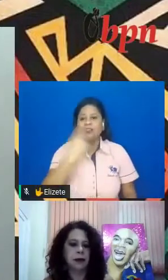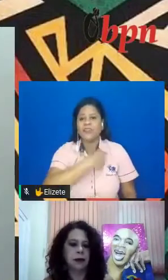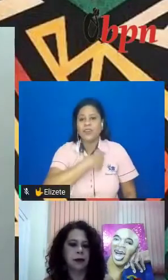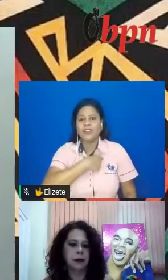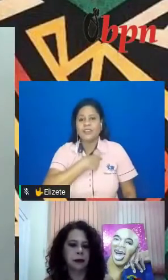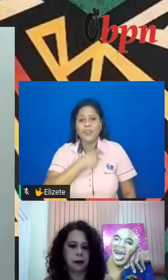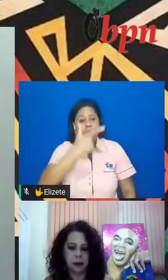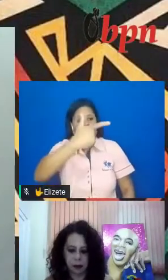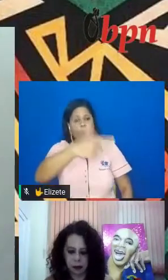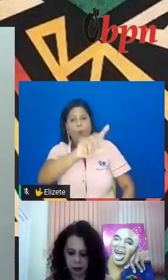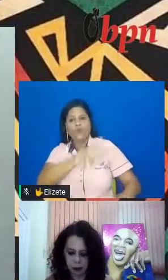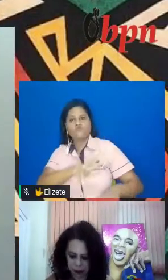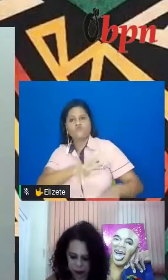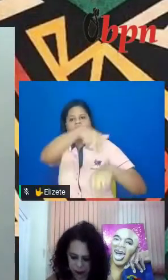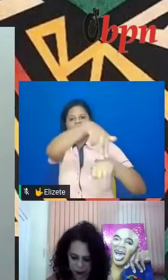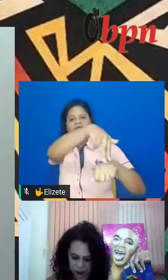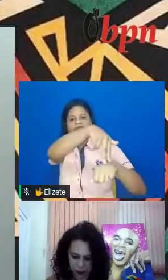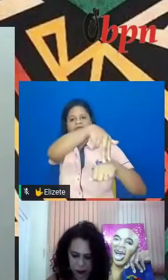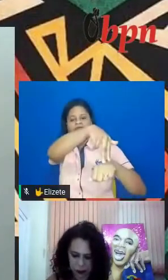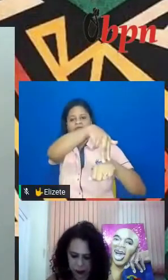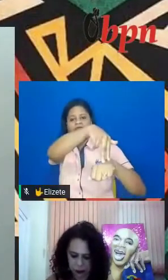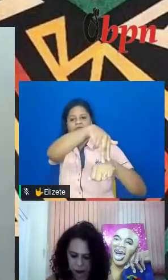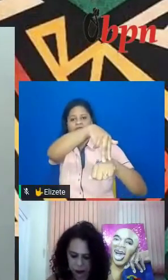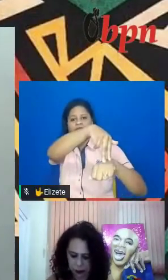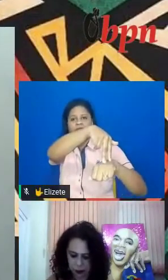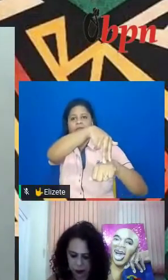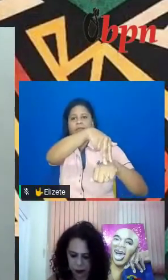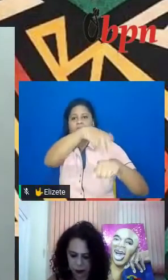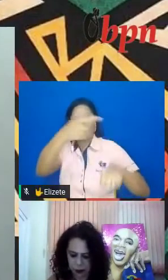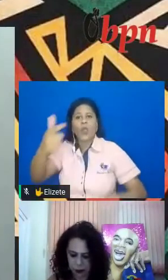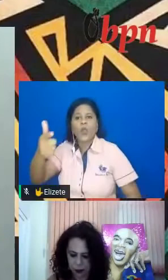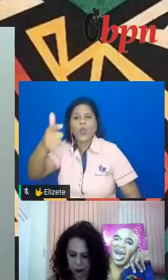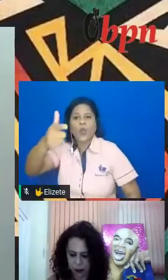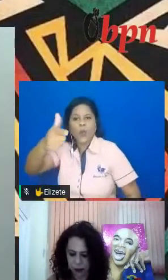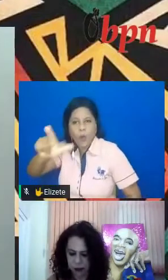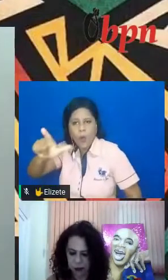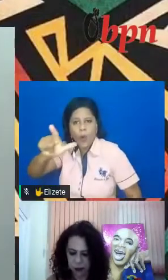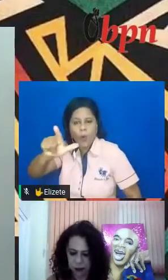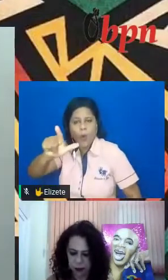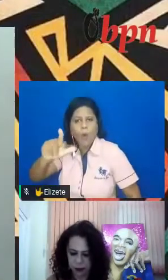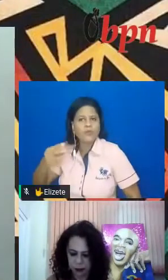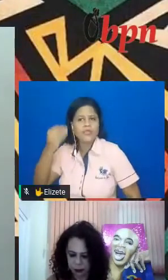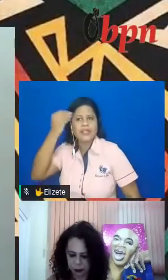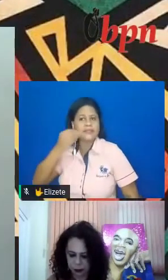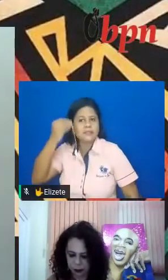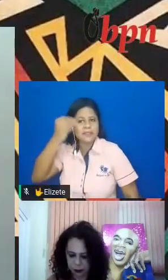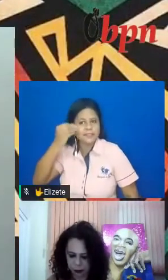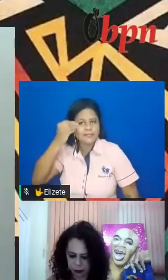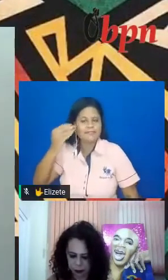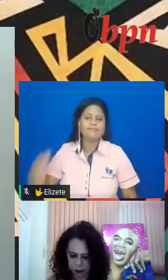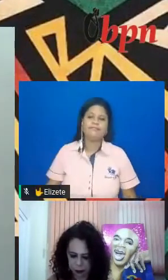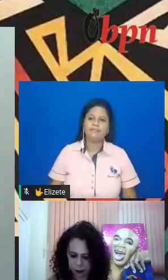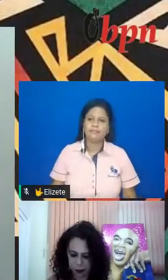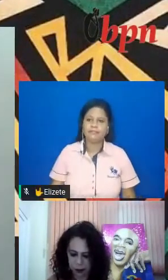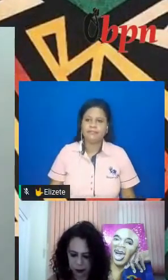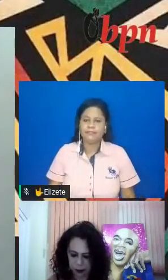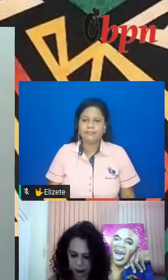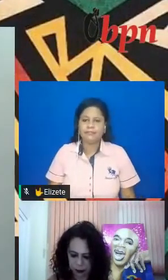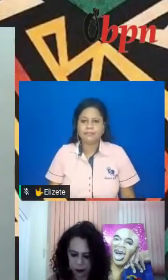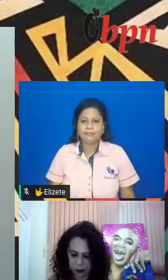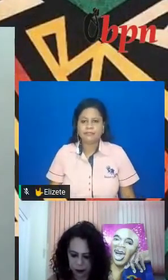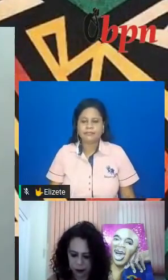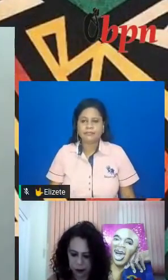lugar, fazemos a partir de uma outra experiência. E aí